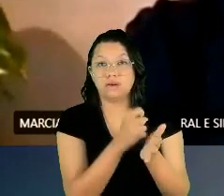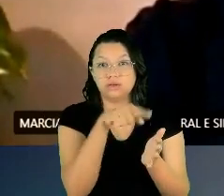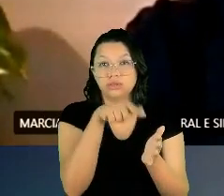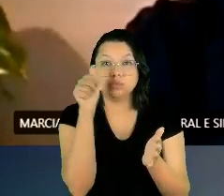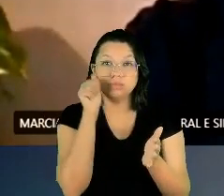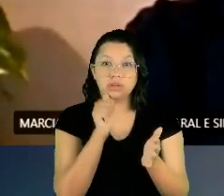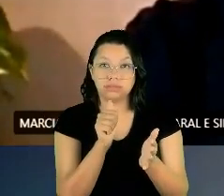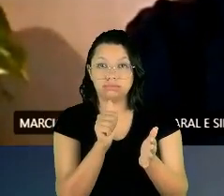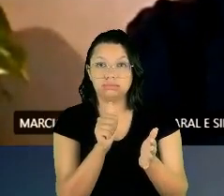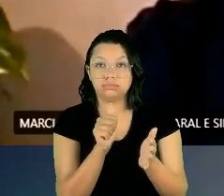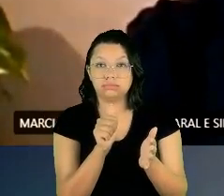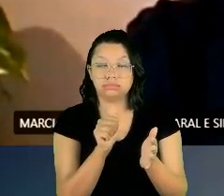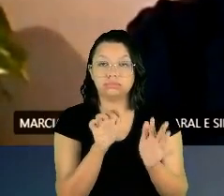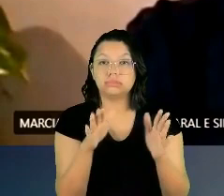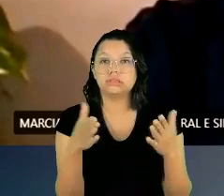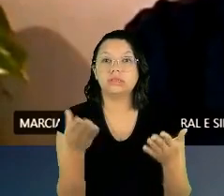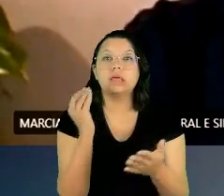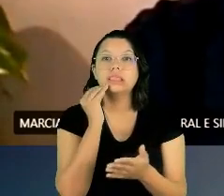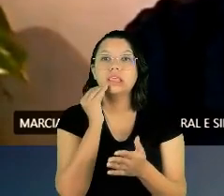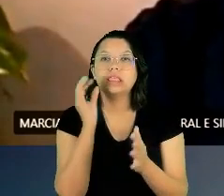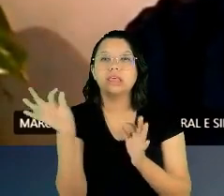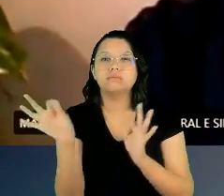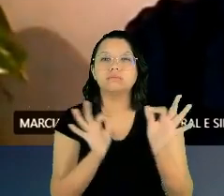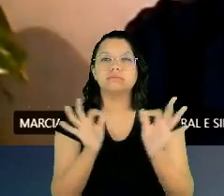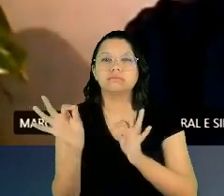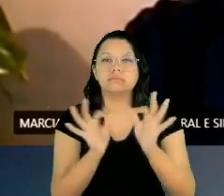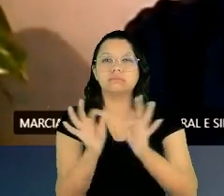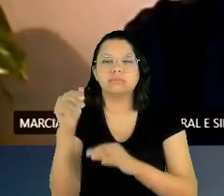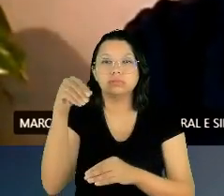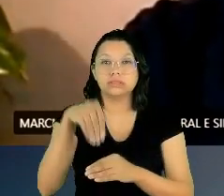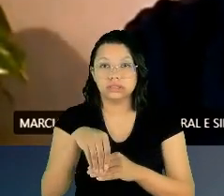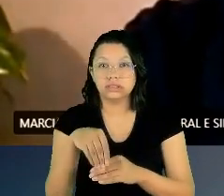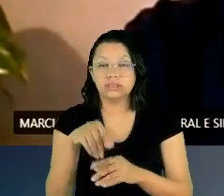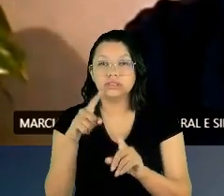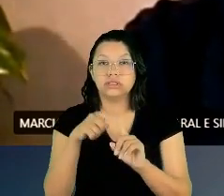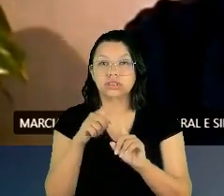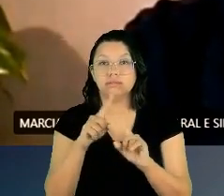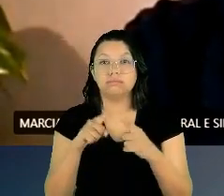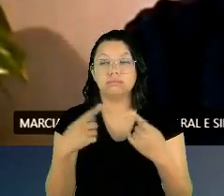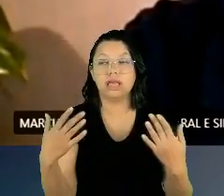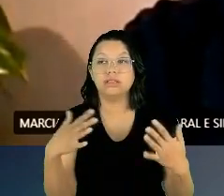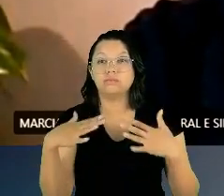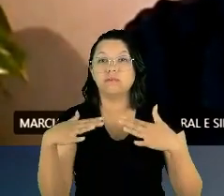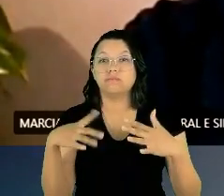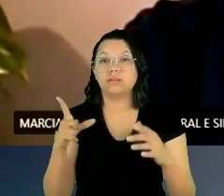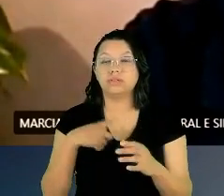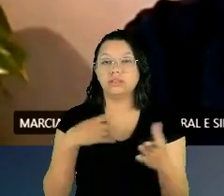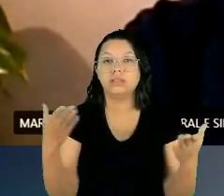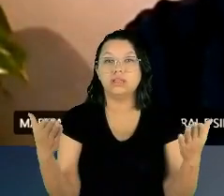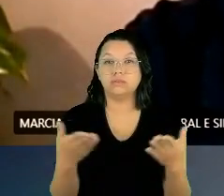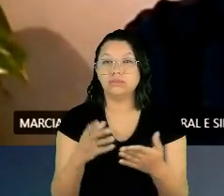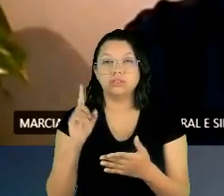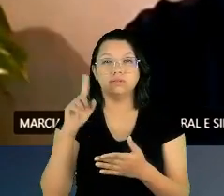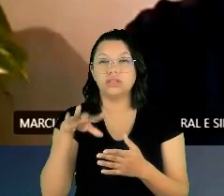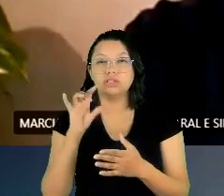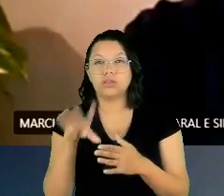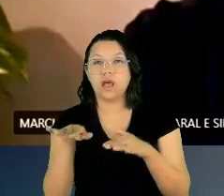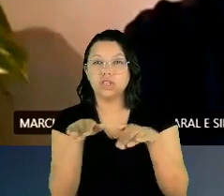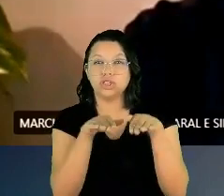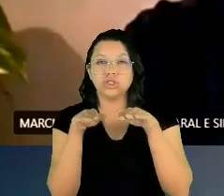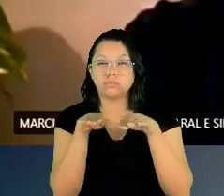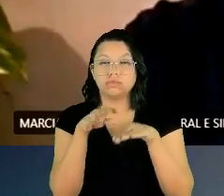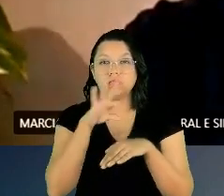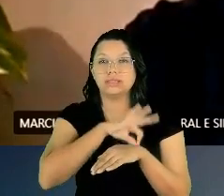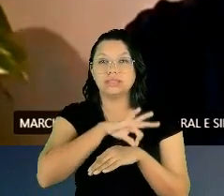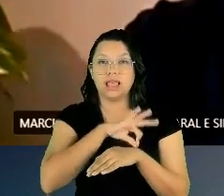aquele estereótipo é mulher, né? E aí tenta enquadrar todo mundo nesse estereótipo, mas o movimento que a gente tem hoje, ele